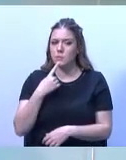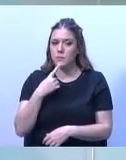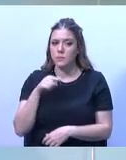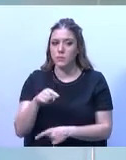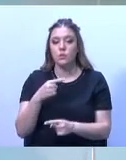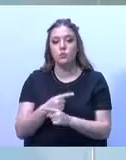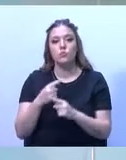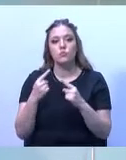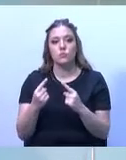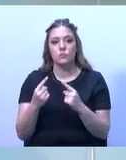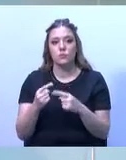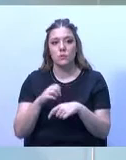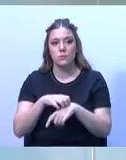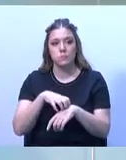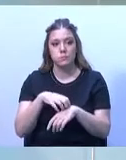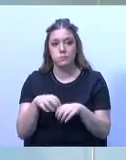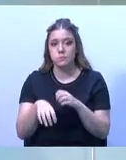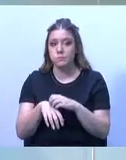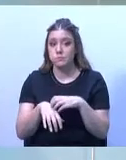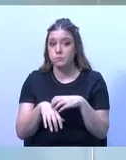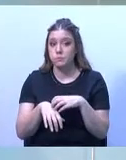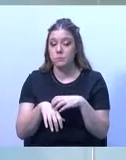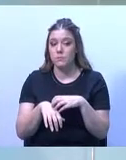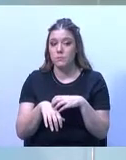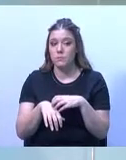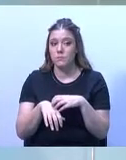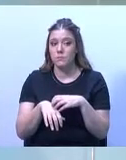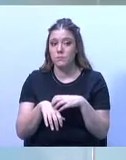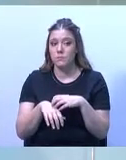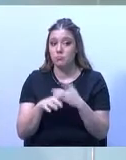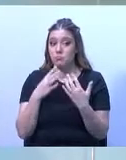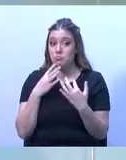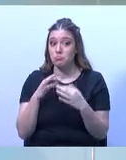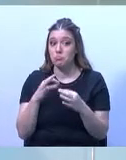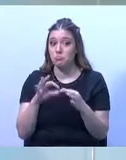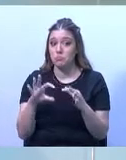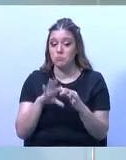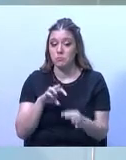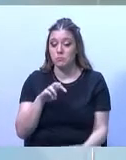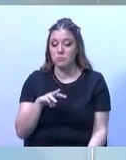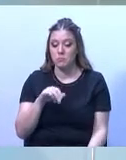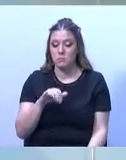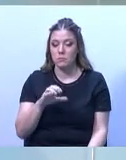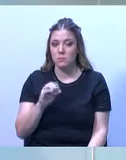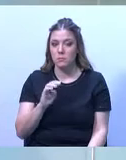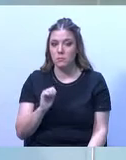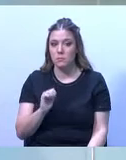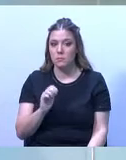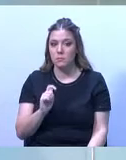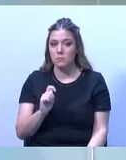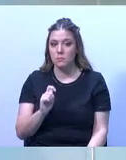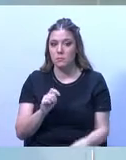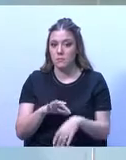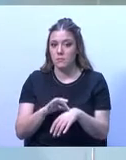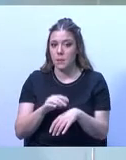porque digamos que os carocinhos não são propriamente típicos de uma micose de pele.